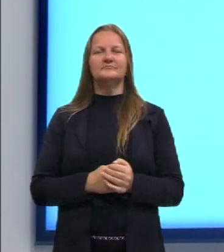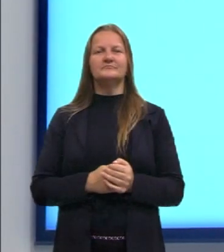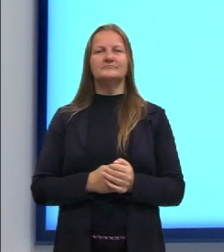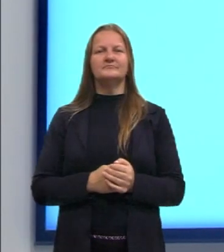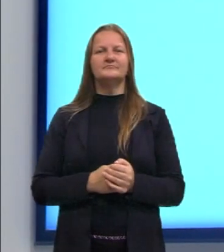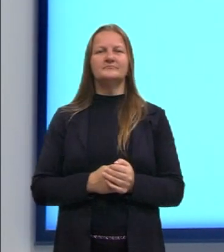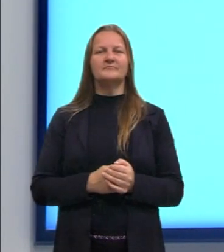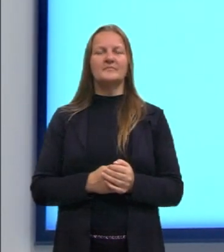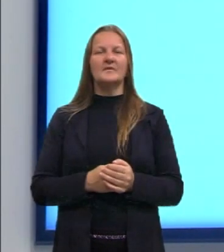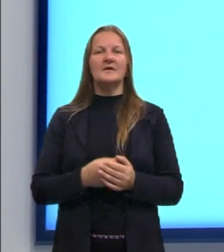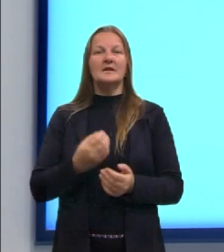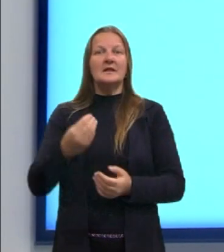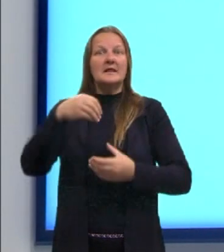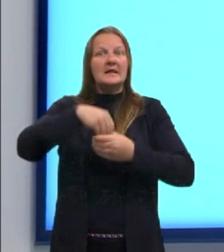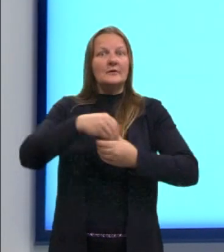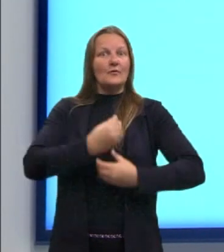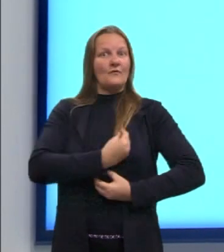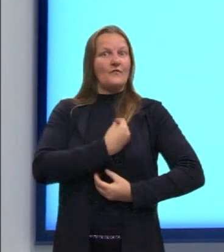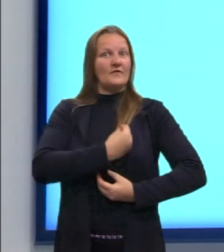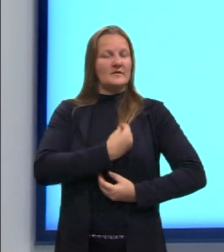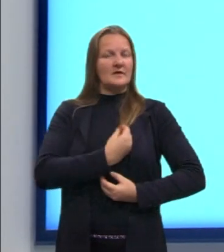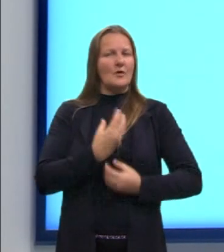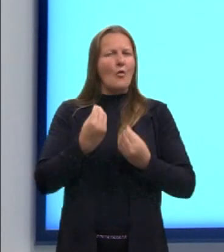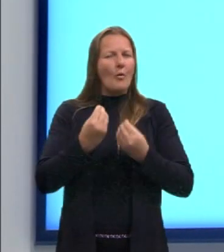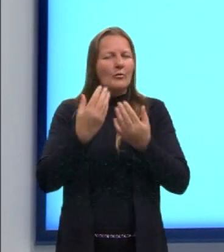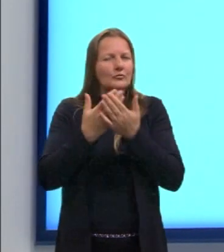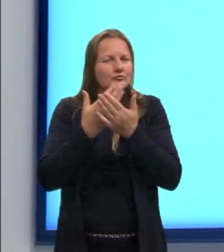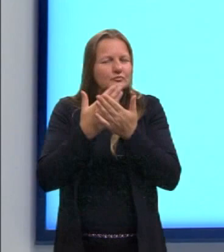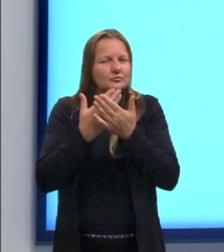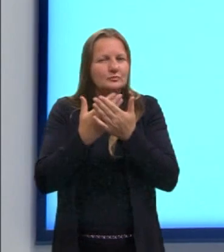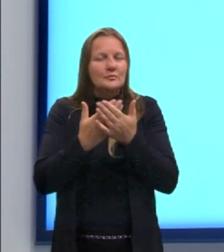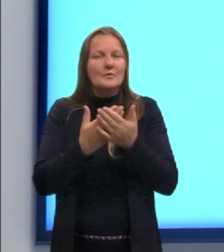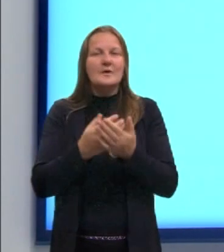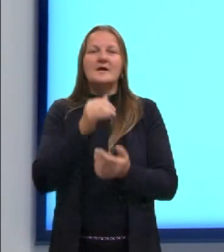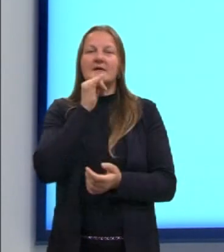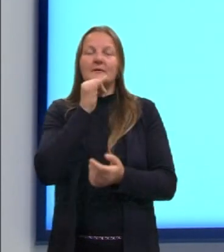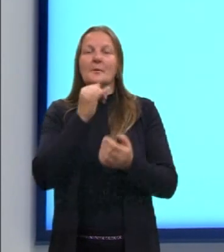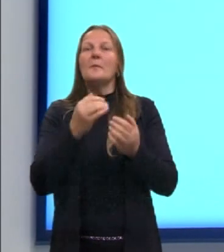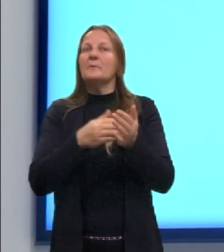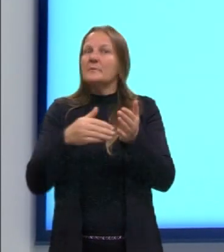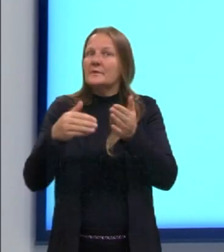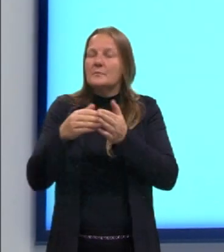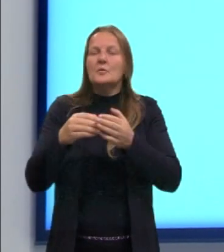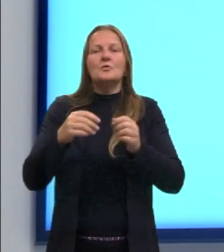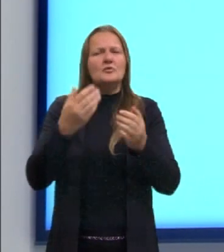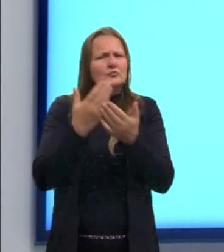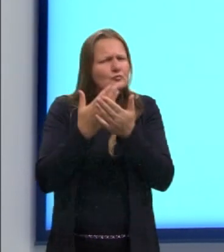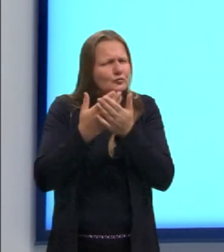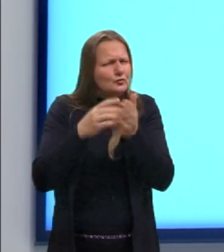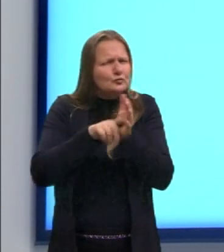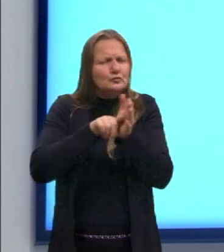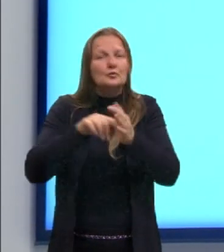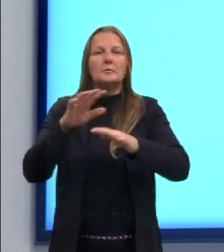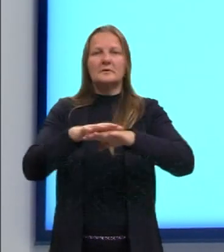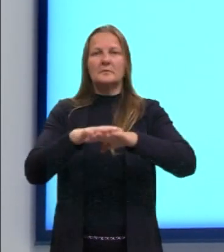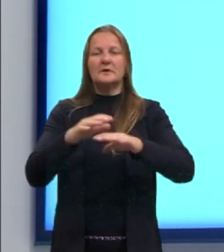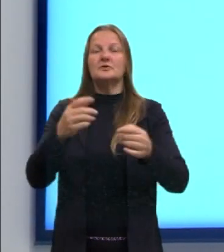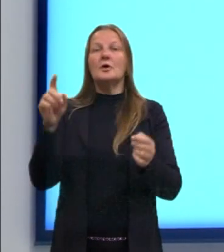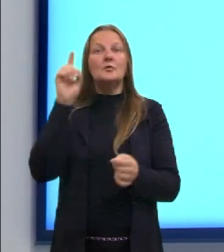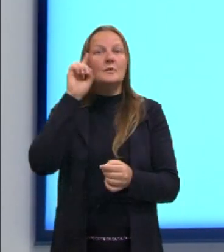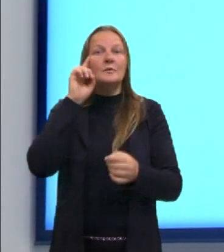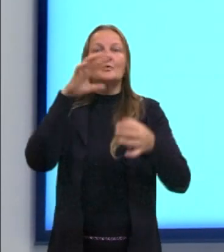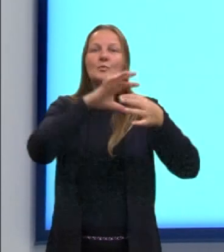nós utilizamos a geometria analítica? Então, ela é a base de grandes campos de estudos matemáticos nos